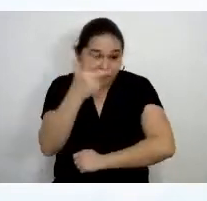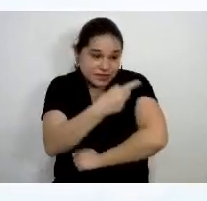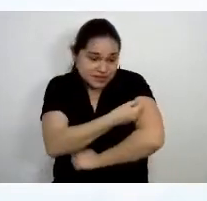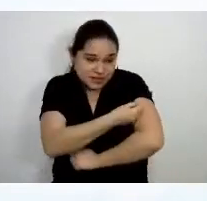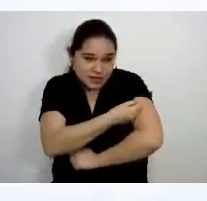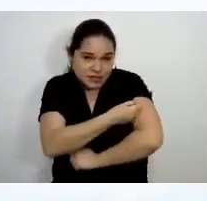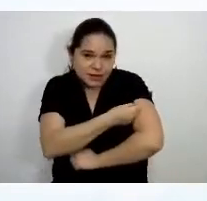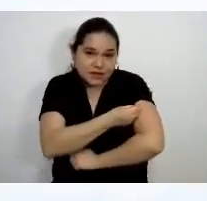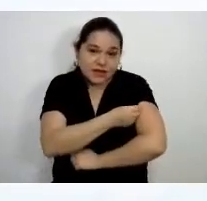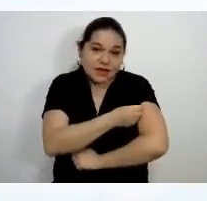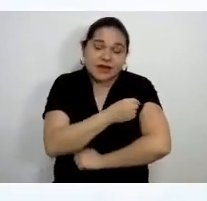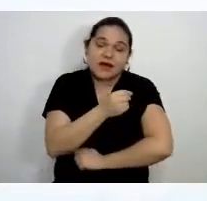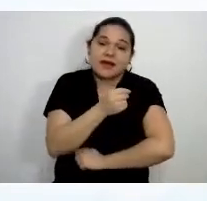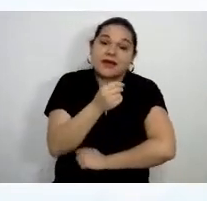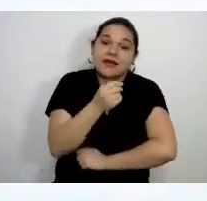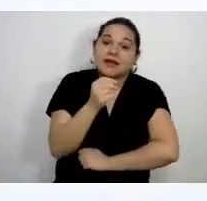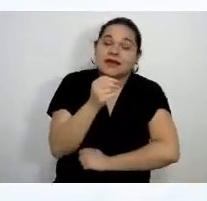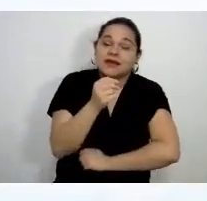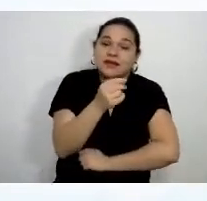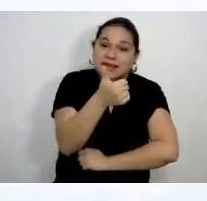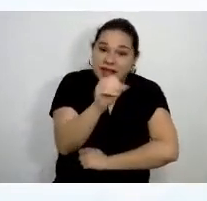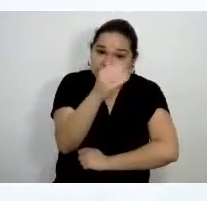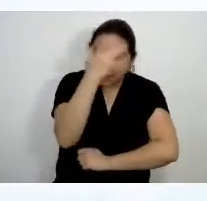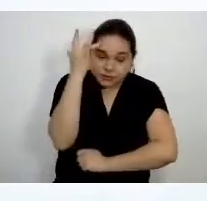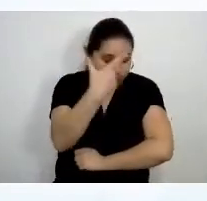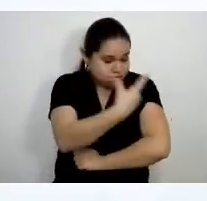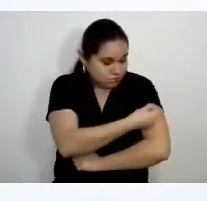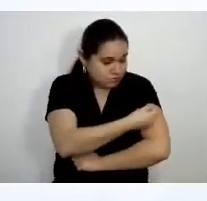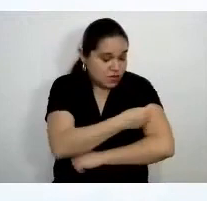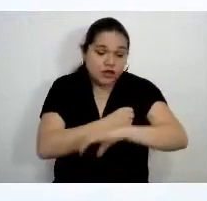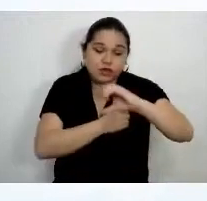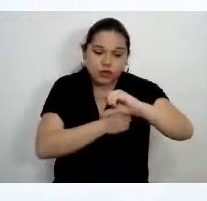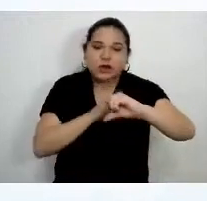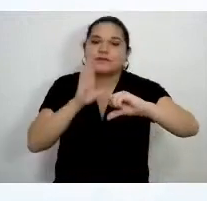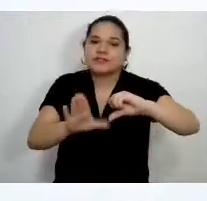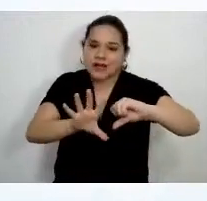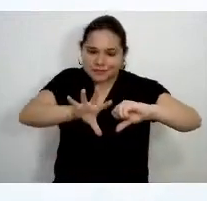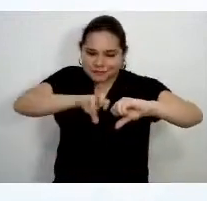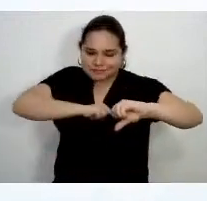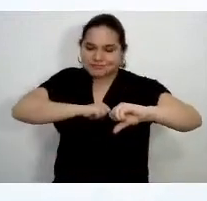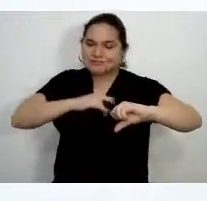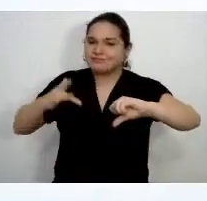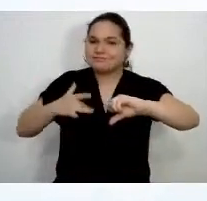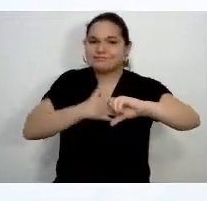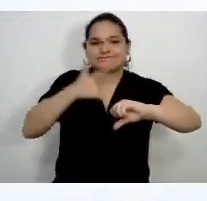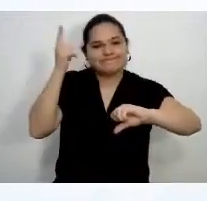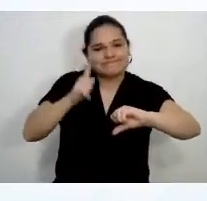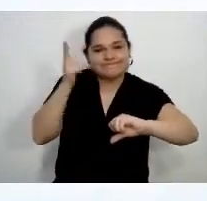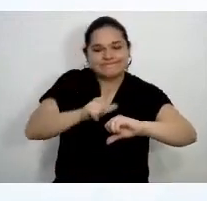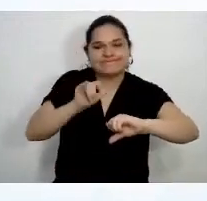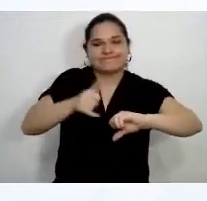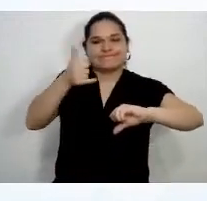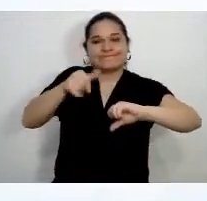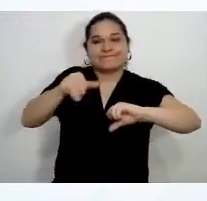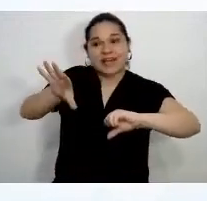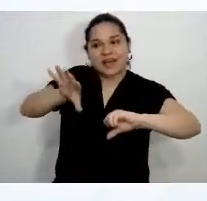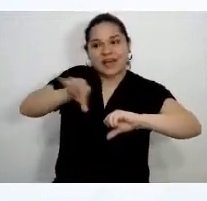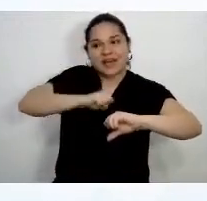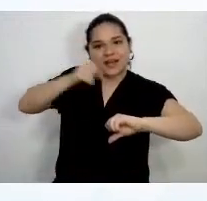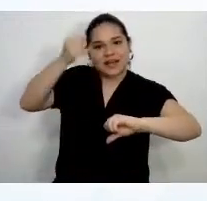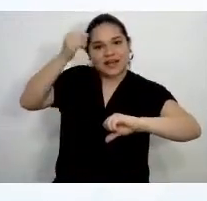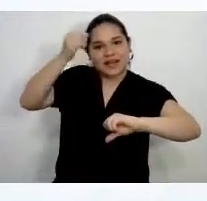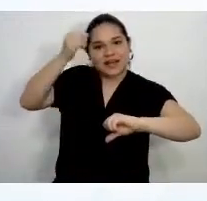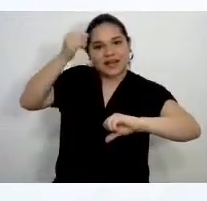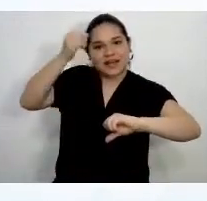produzir anticorpos na quantidade suficiente e necessária para evitar a doença. Tem